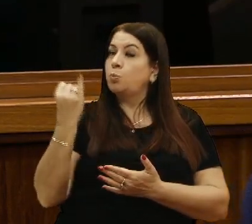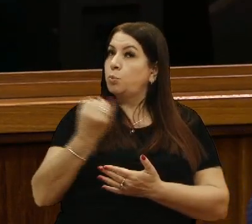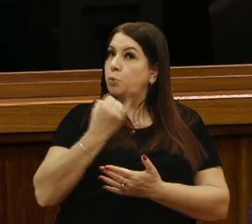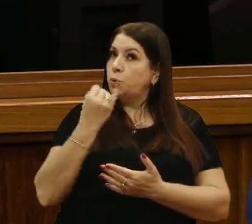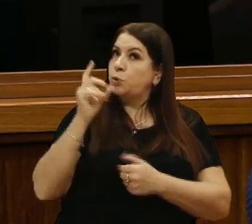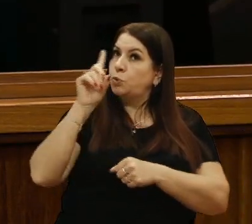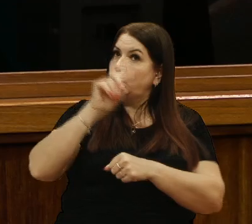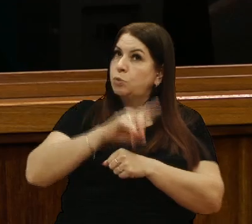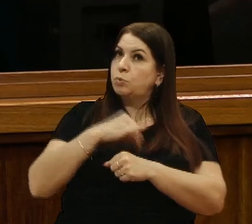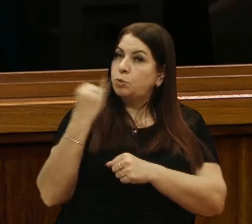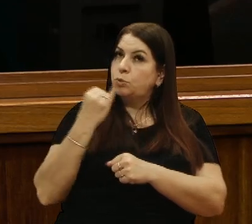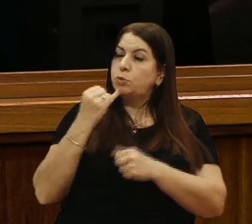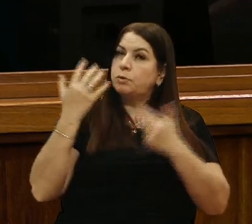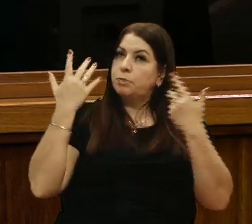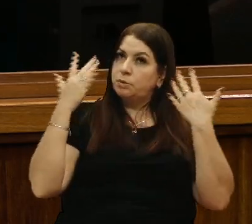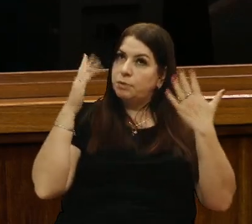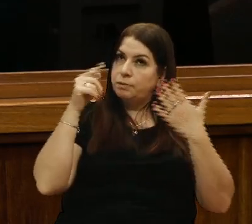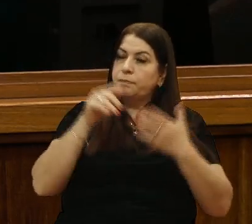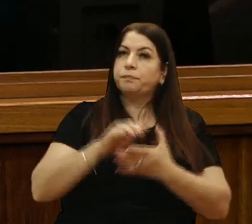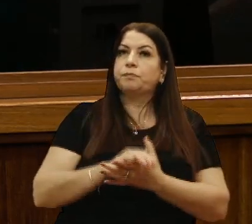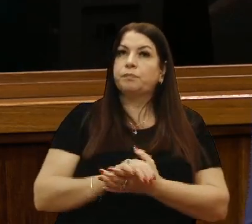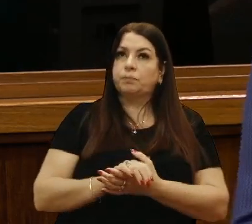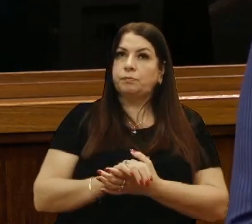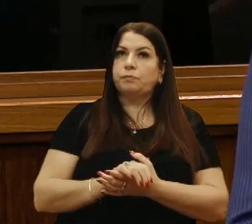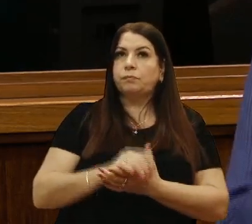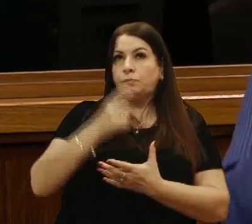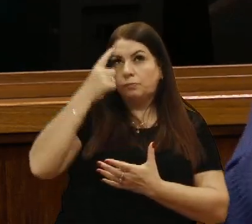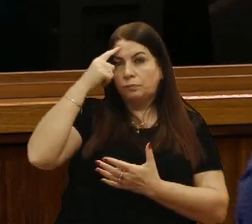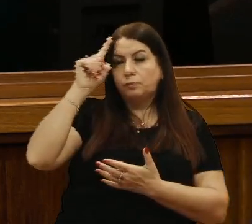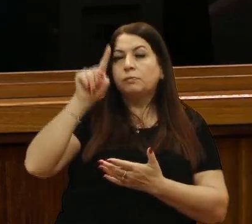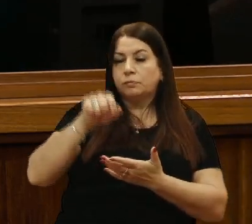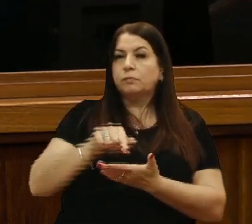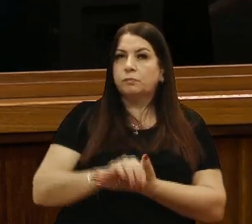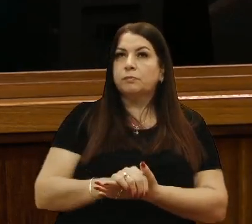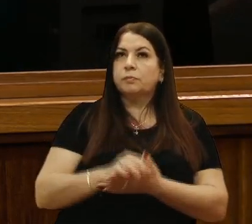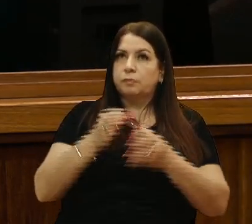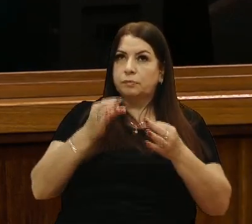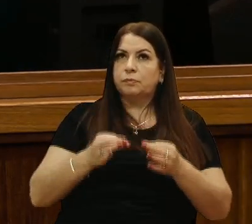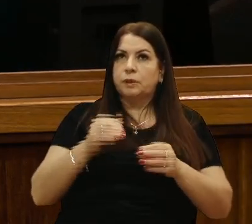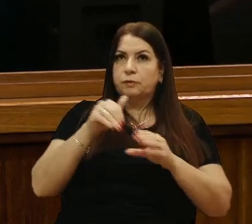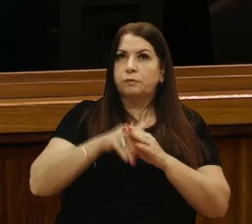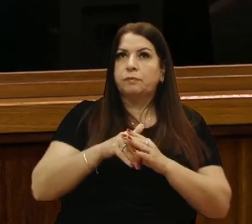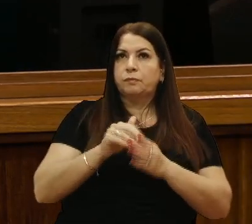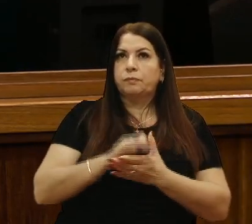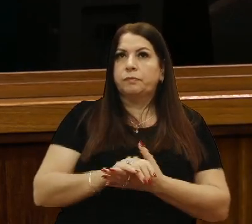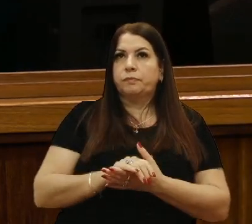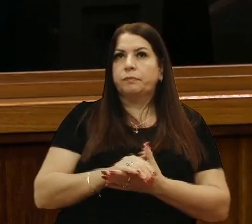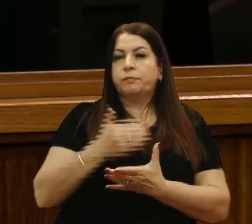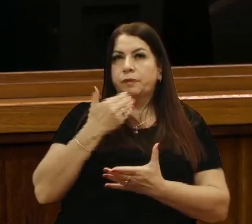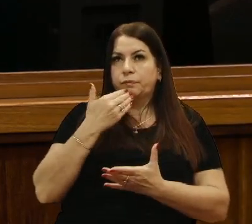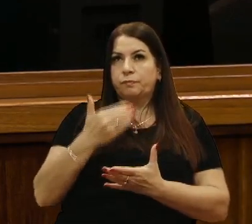data importante. Parabéns por essa iniciativa e, com certeza, votaremos